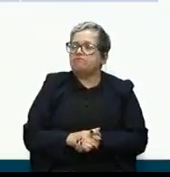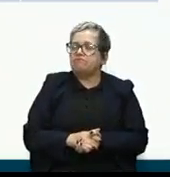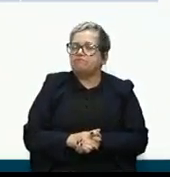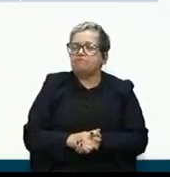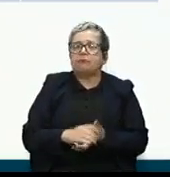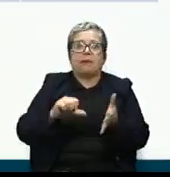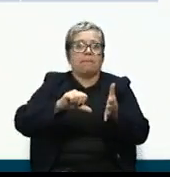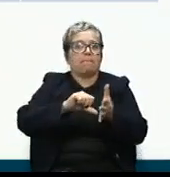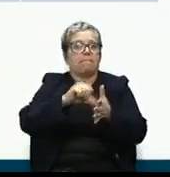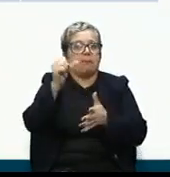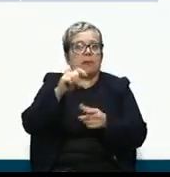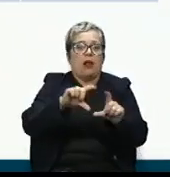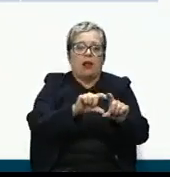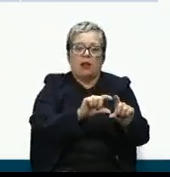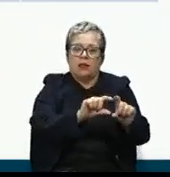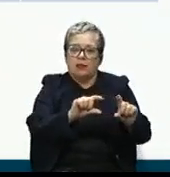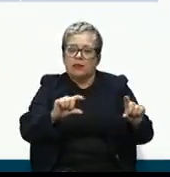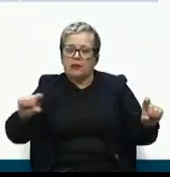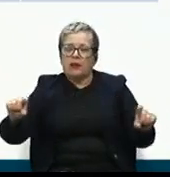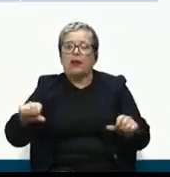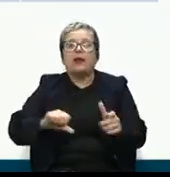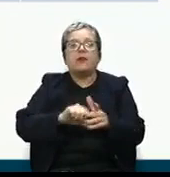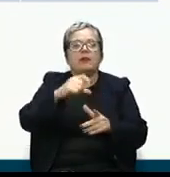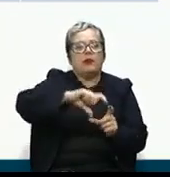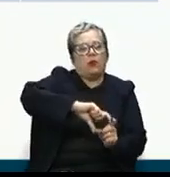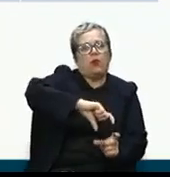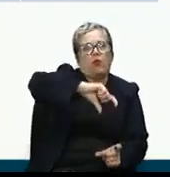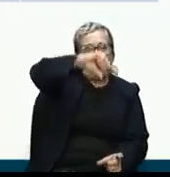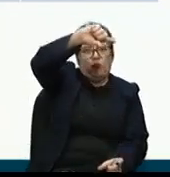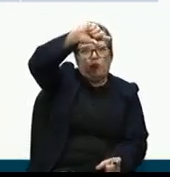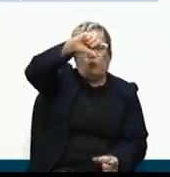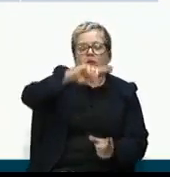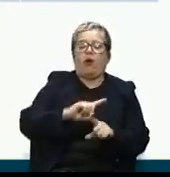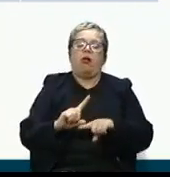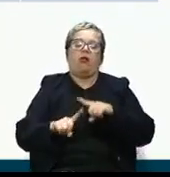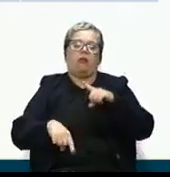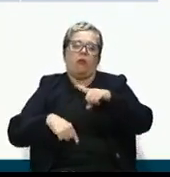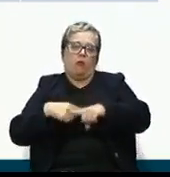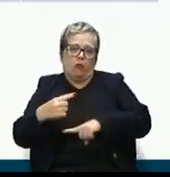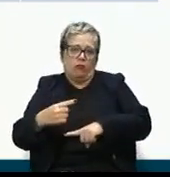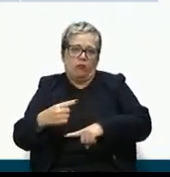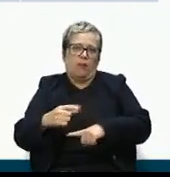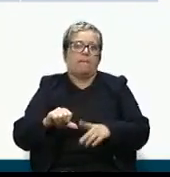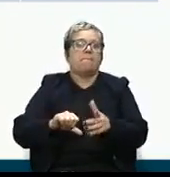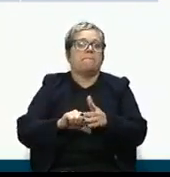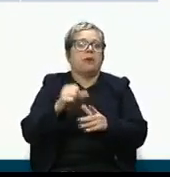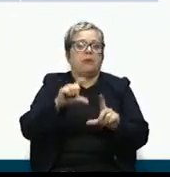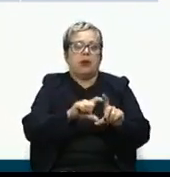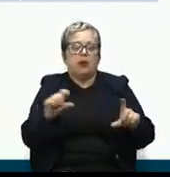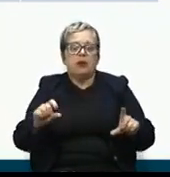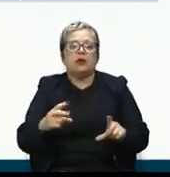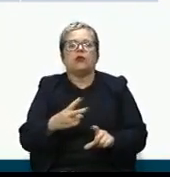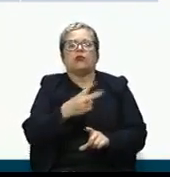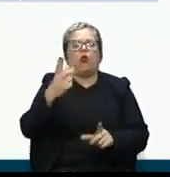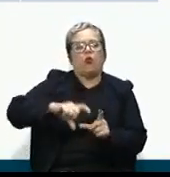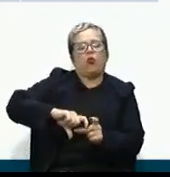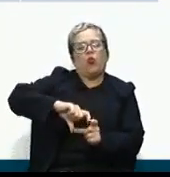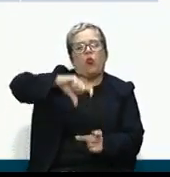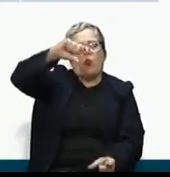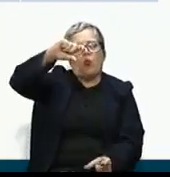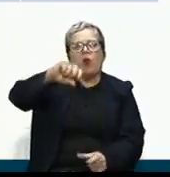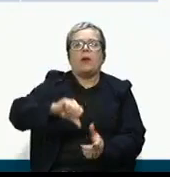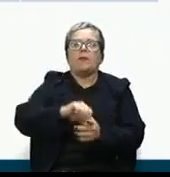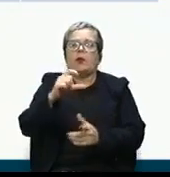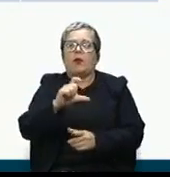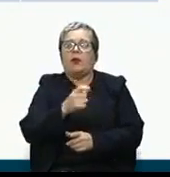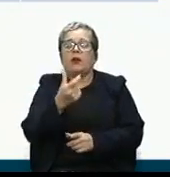a primeira linha e a primeira coluna. Depois eu tenho aqui primeira linha, segunda coluna,